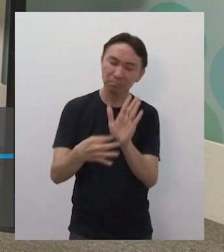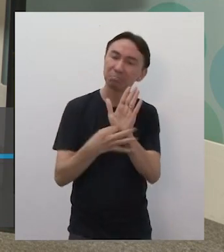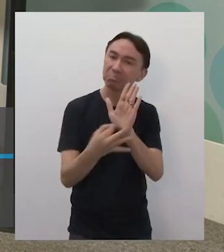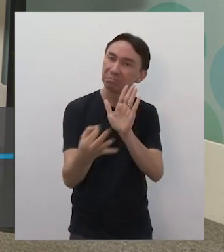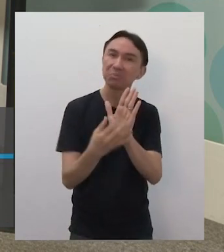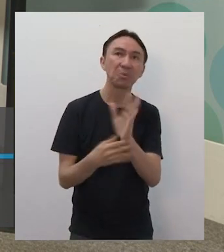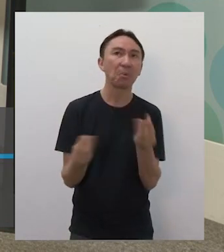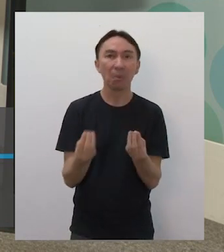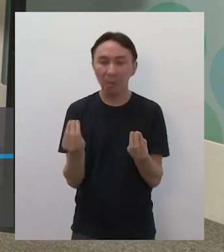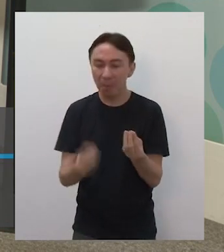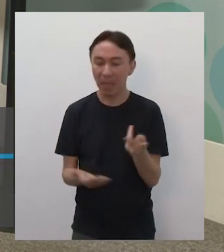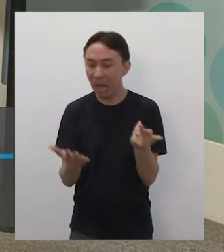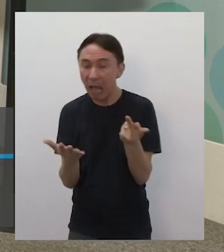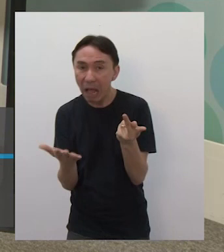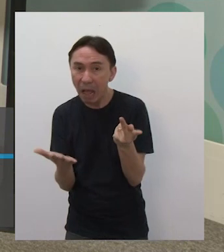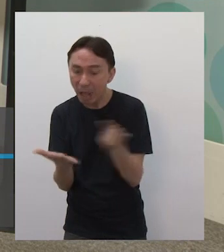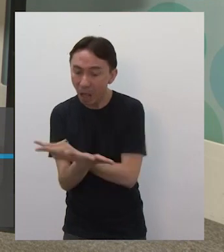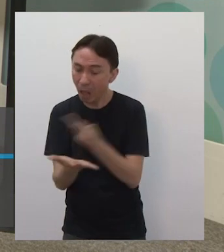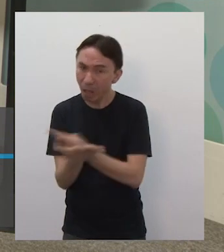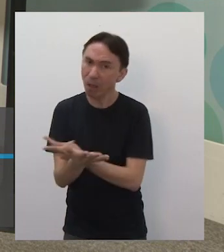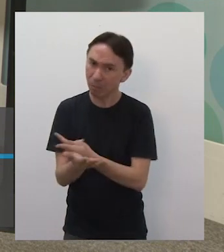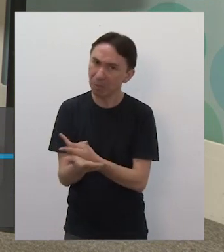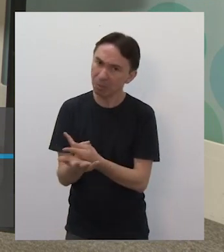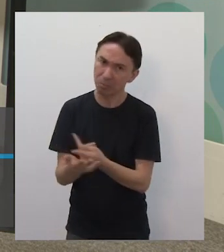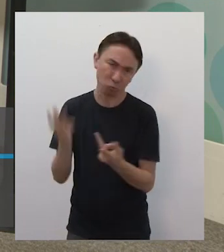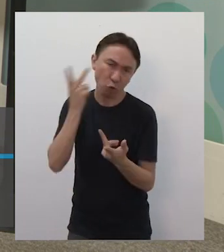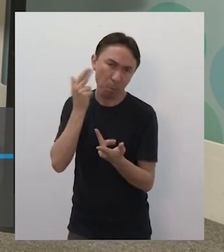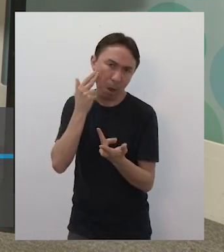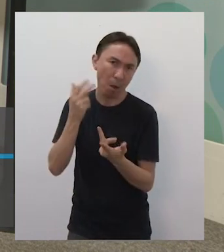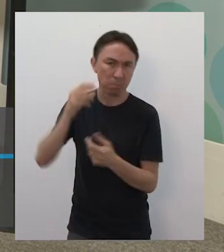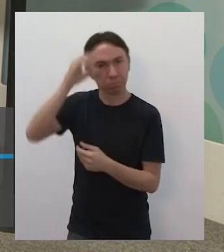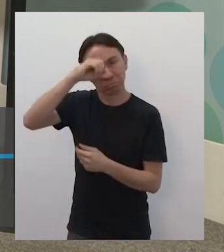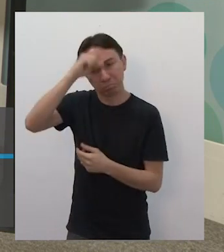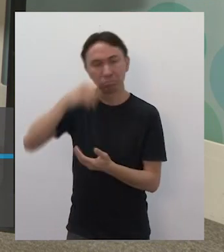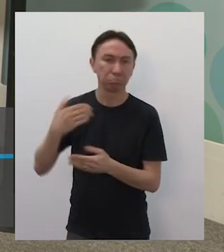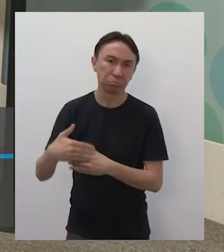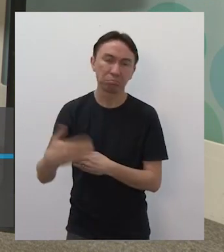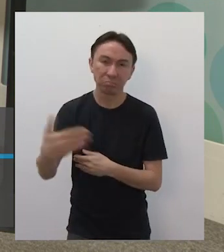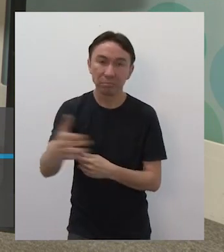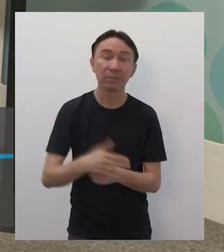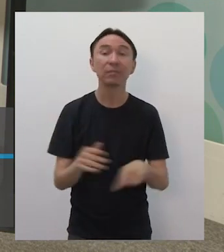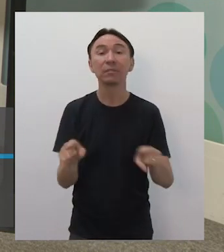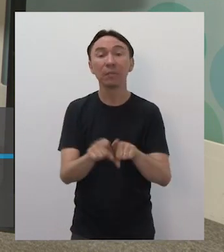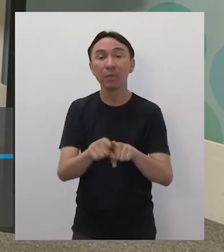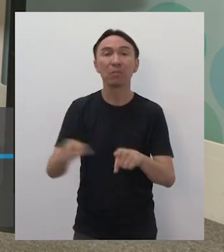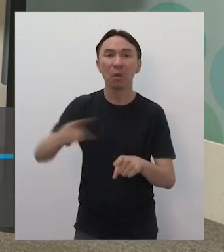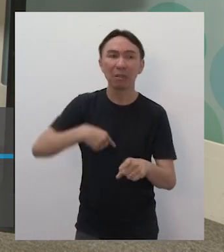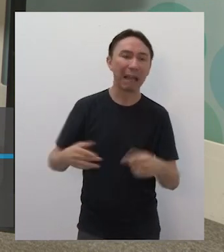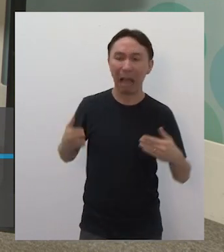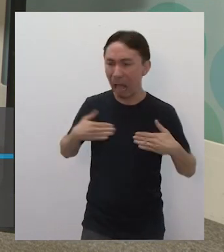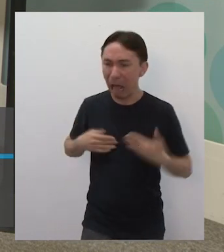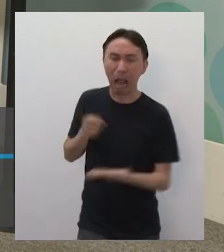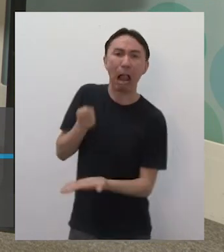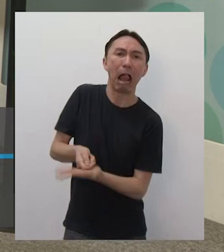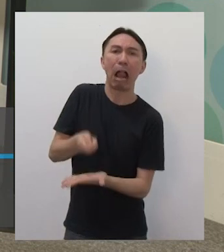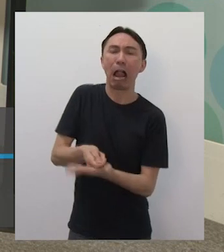erro, né, como algo que faz parte do aprendizado, e essa questão aí da gente não ser tão exigente, né?